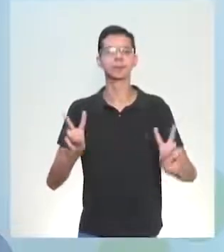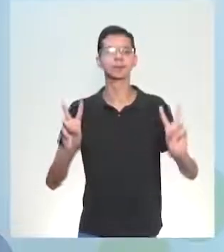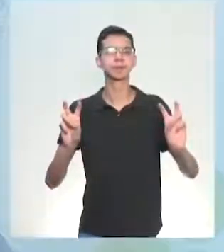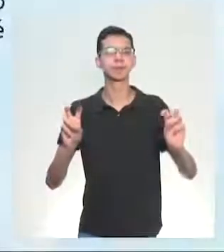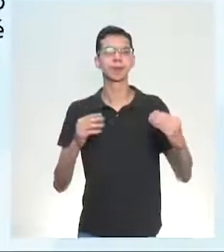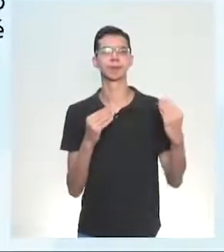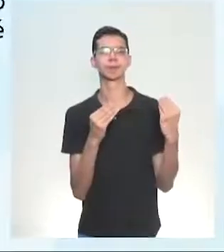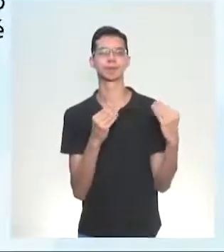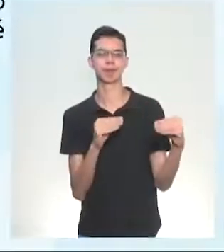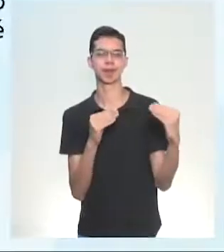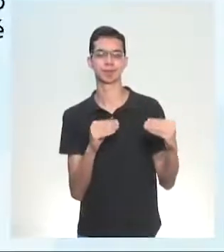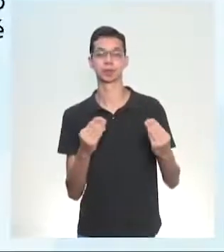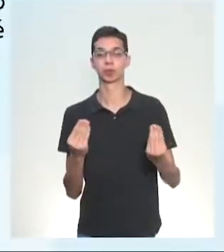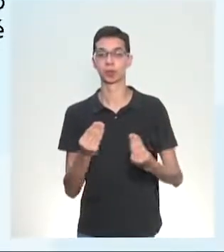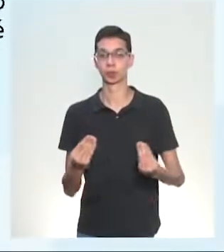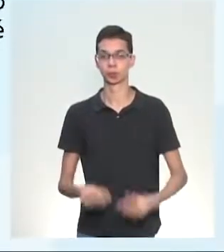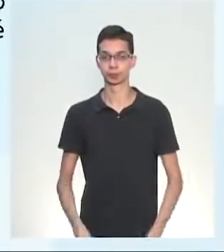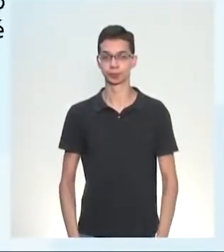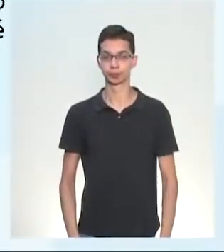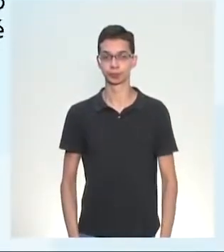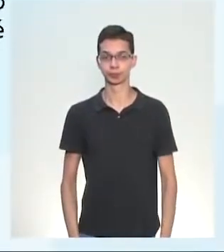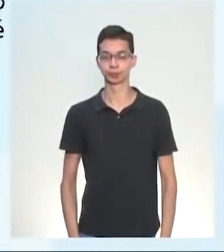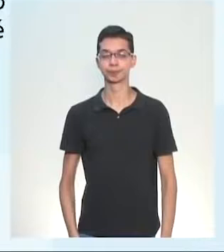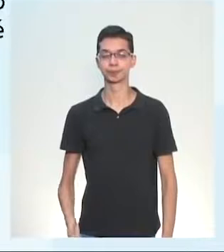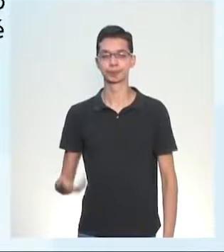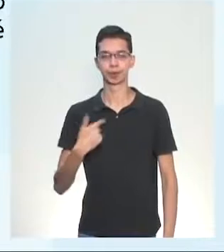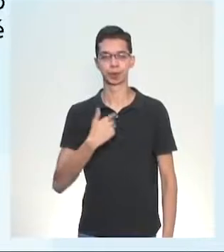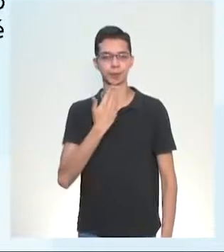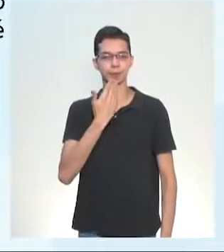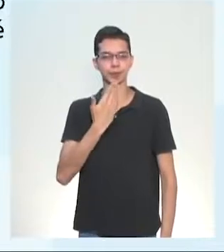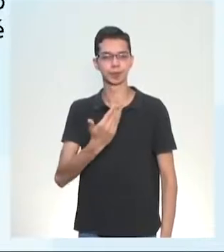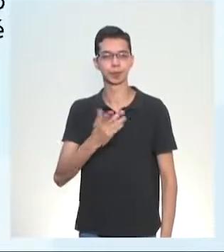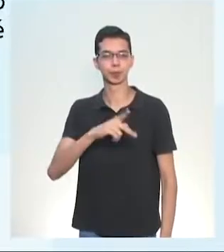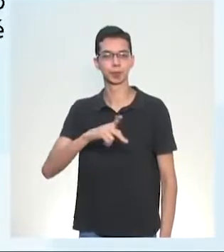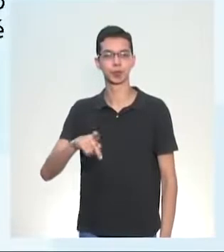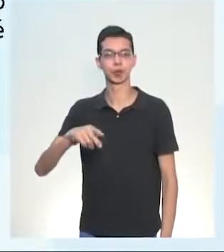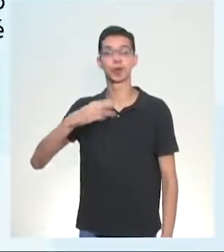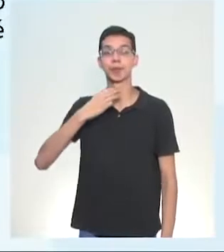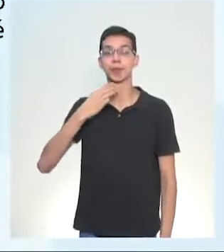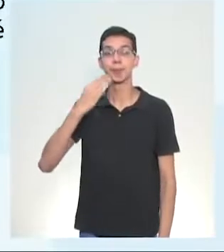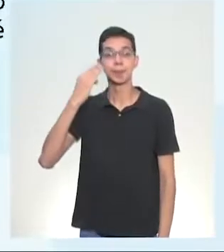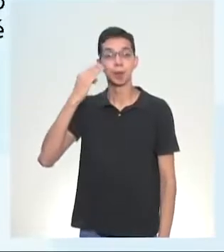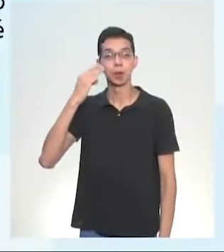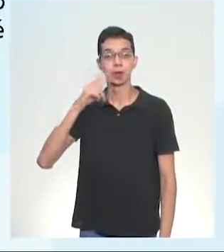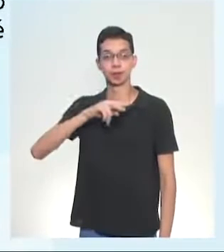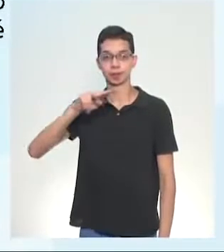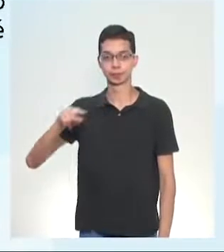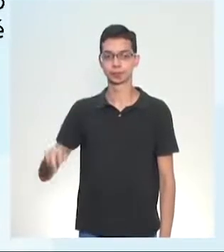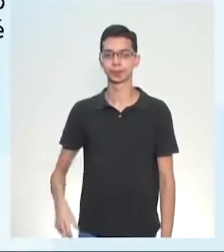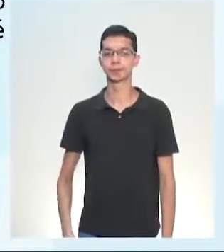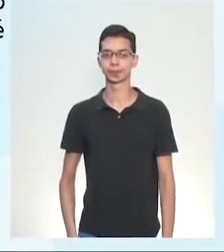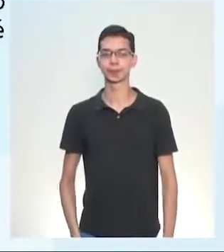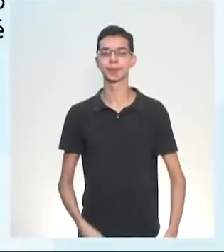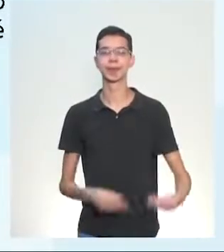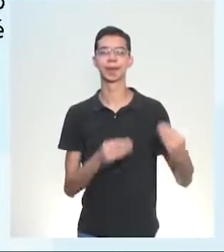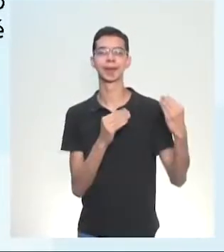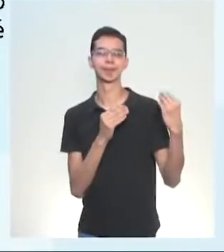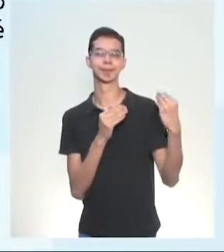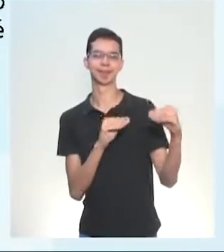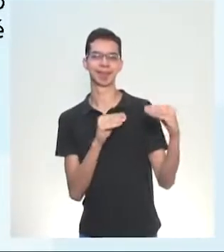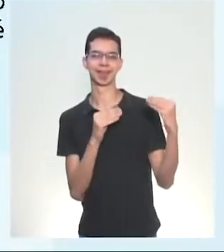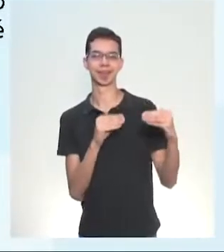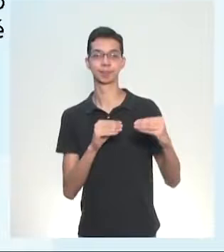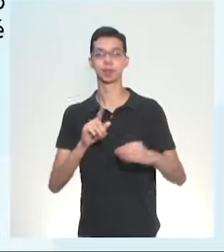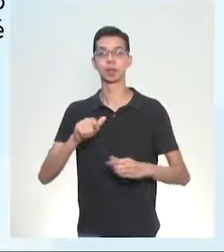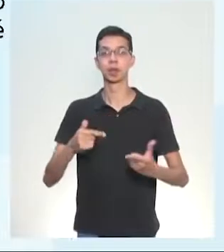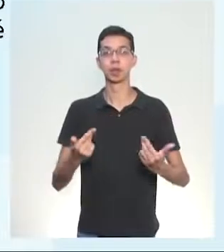lá. Pedir para o professor Mauro ler, por favor. Pois não. Meme, artefato cultural na forma de imagem,